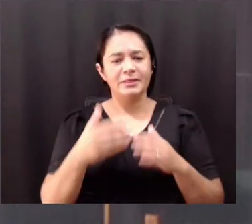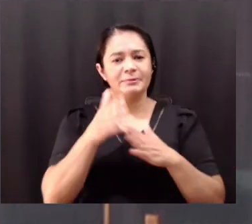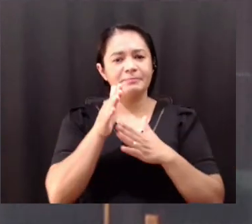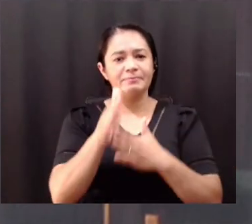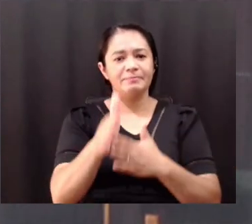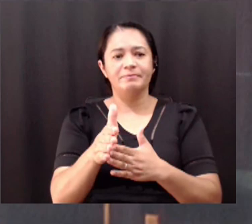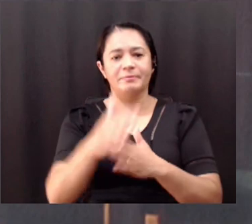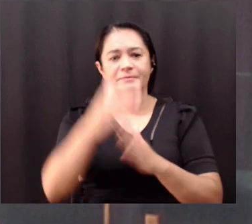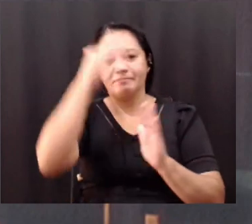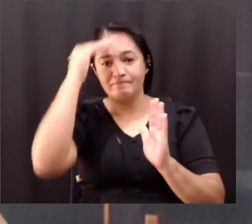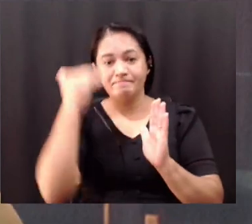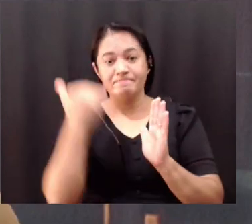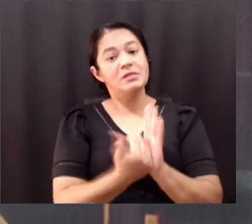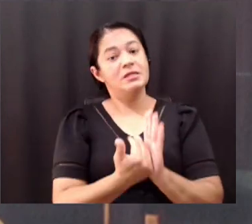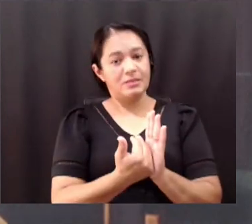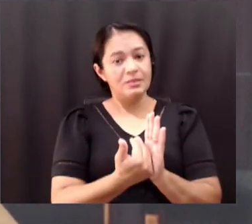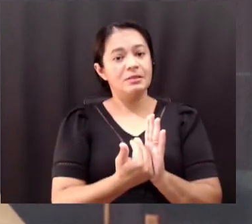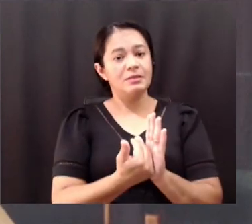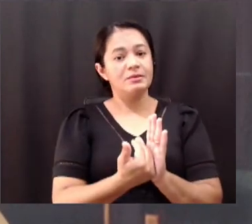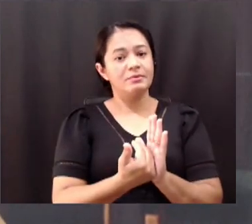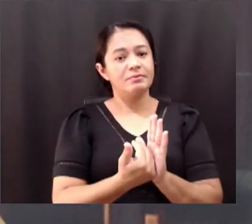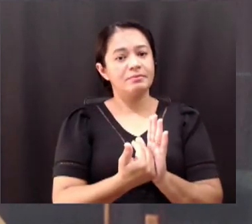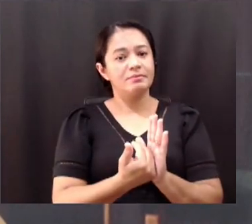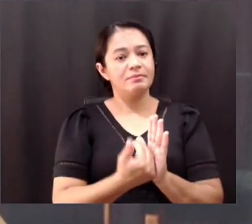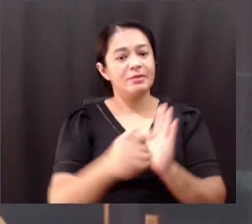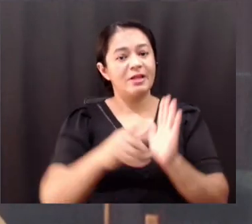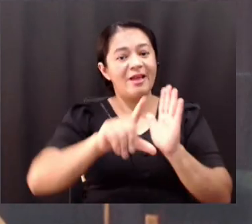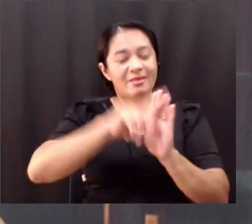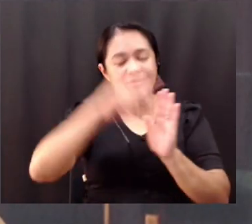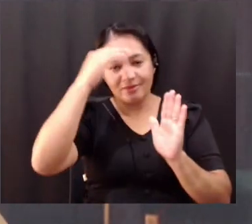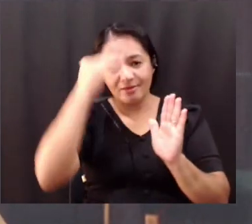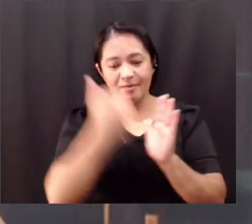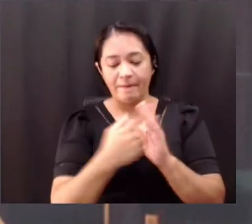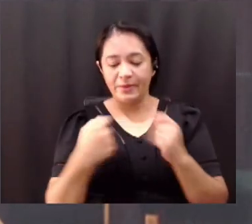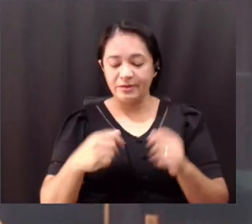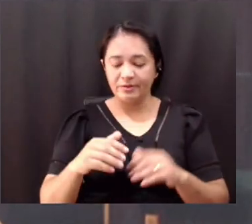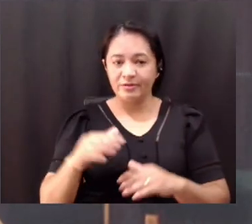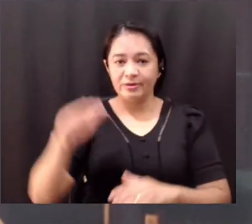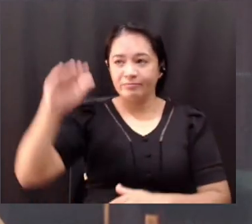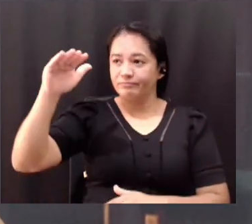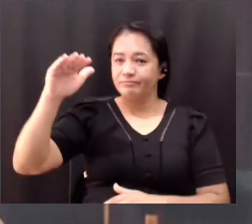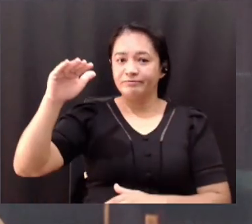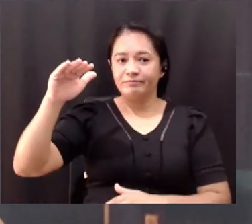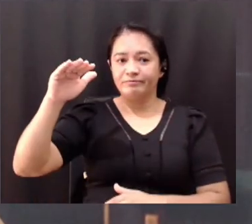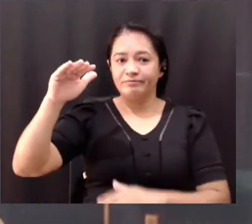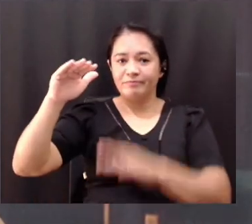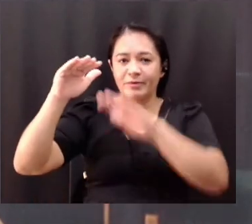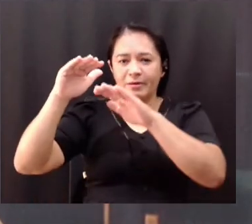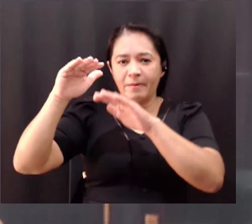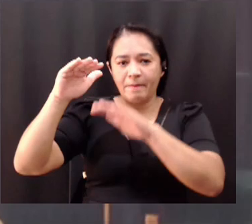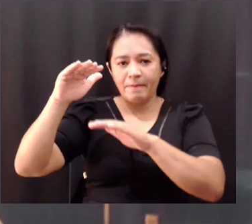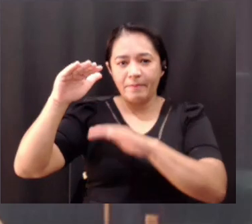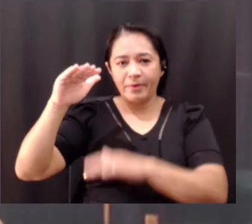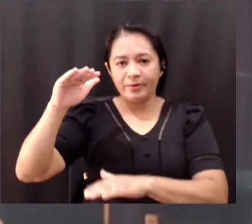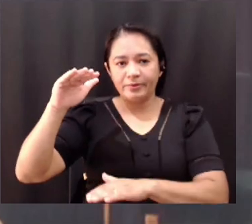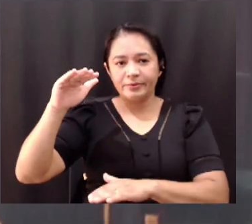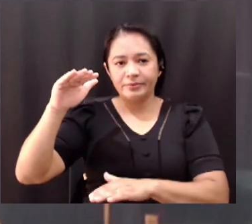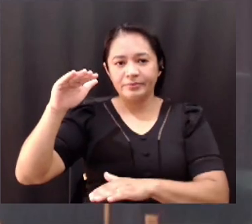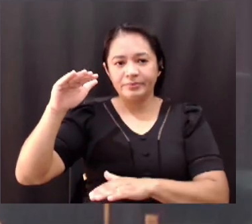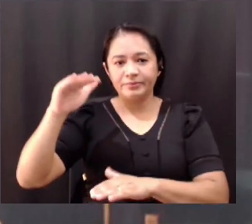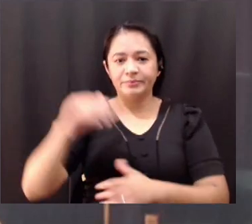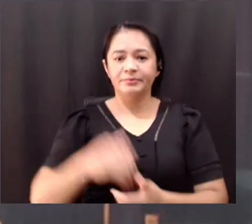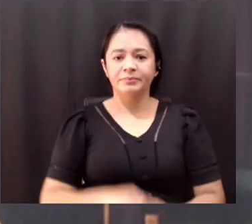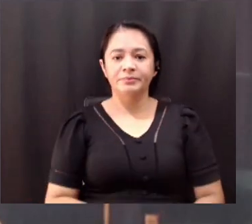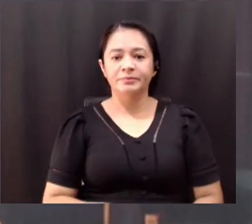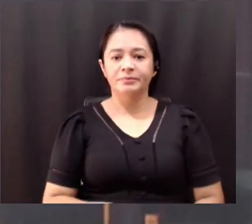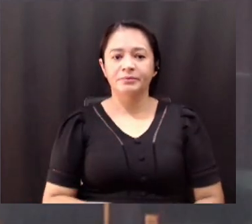cumprir o que a lei manda, e aí daí de cima para baixo, esses departamentos da empresa que são preparados para